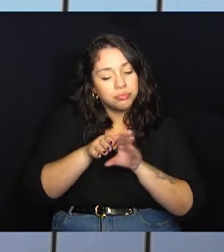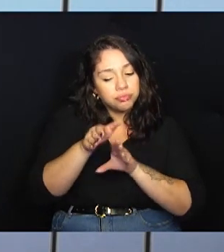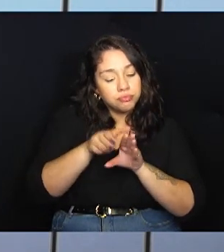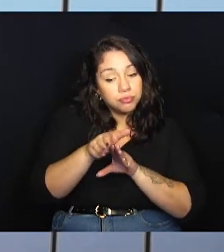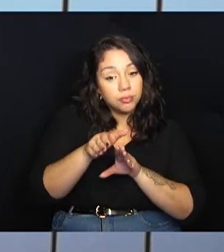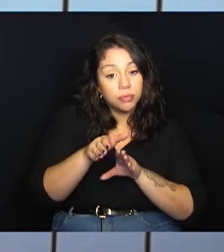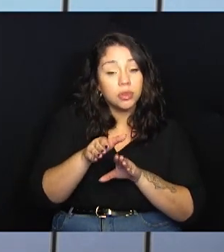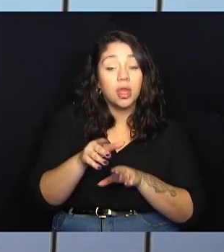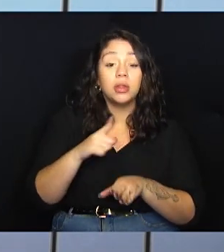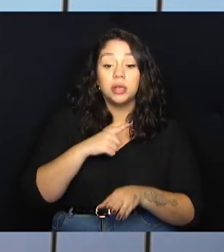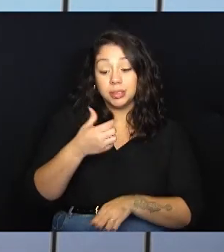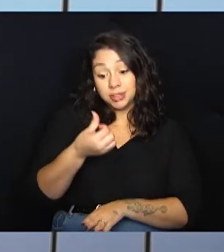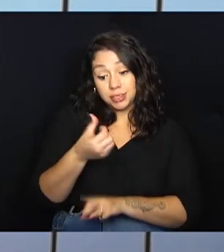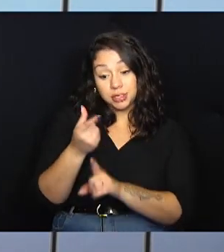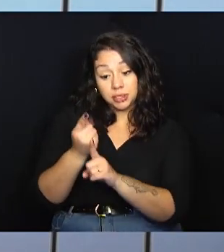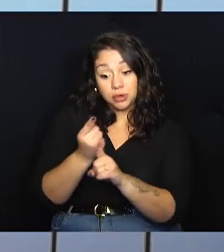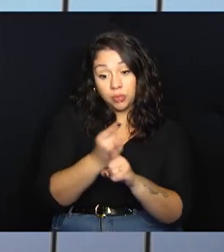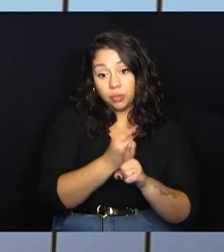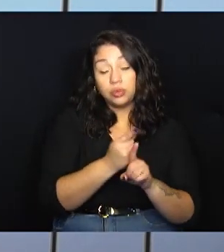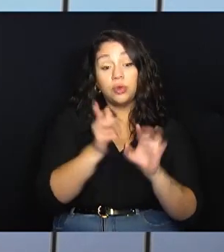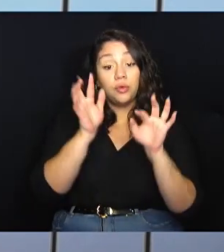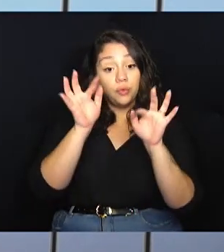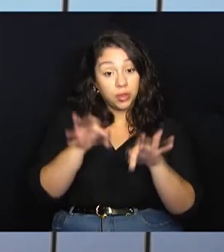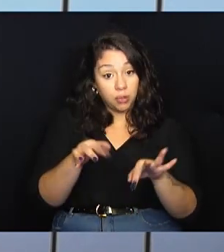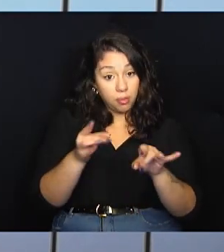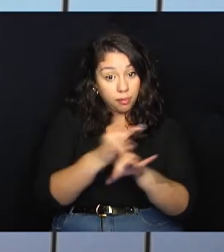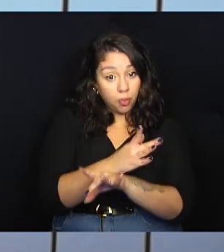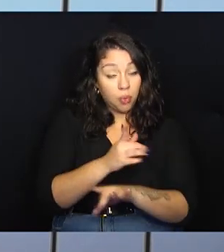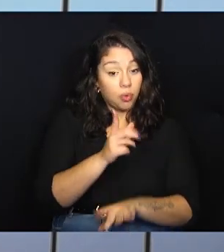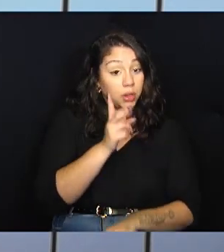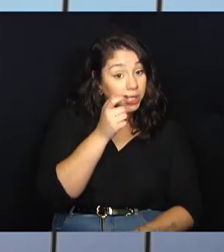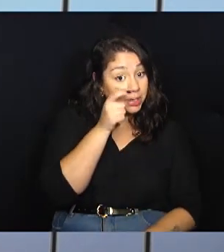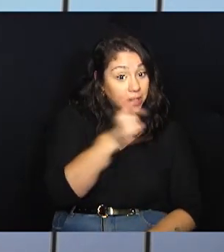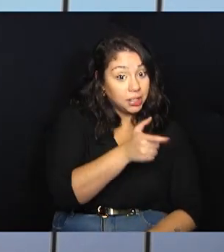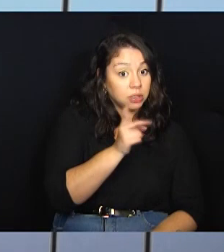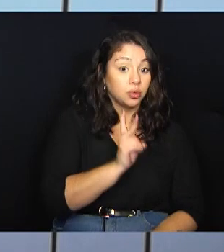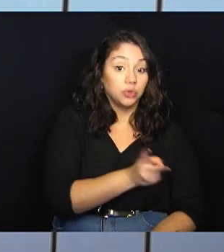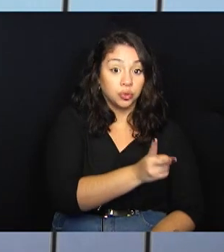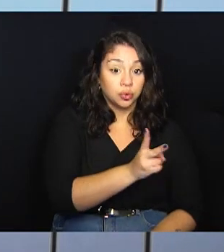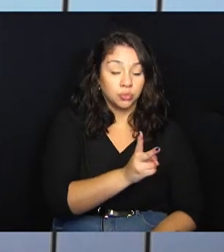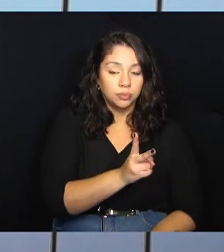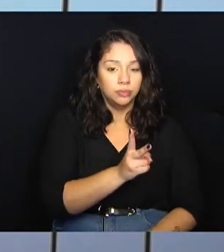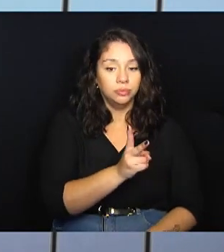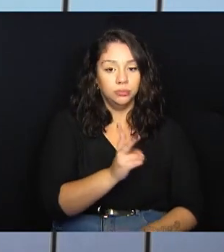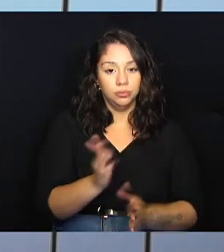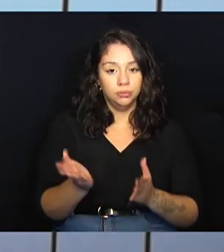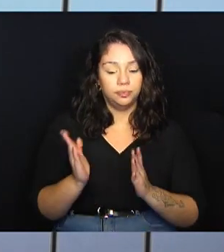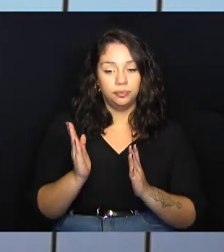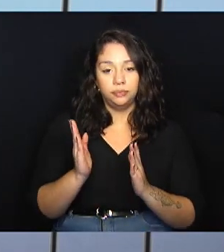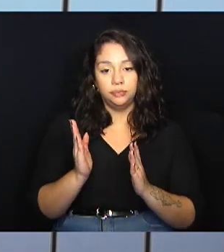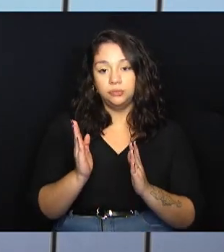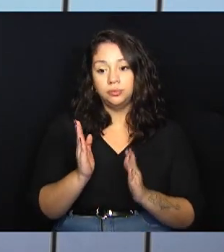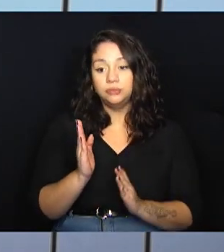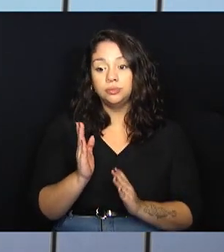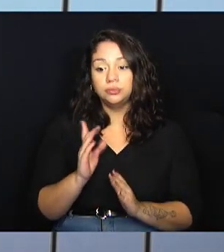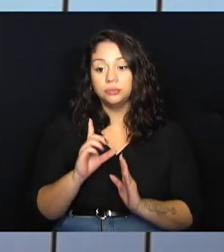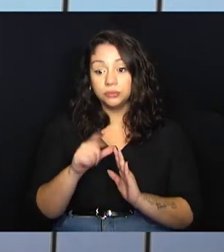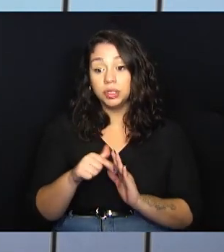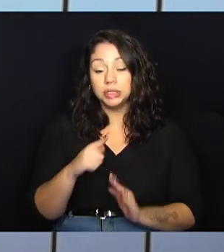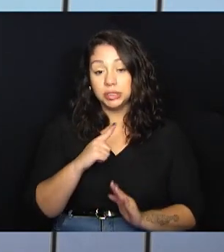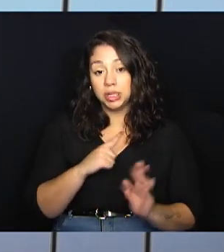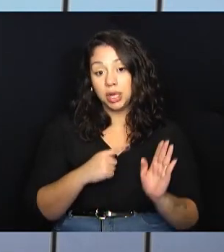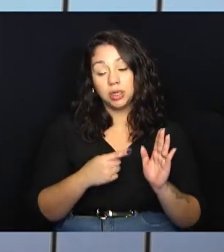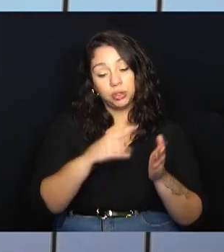6 encontros, a pessoa mantendo o interesse, ela então vai apresentar